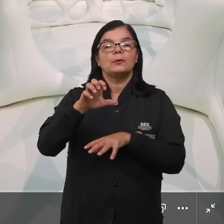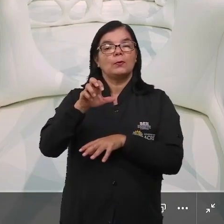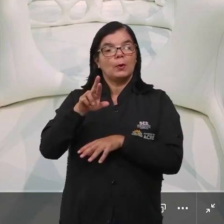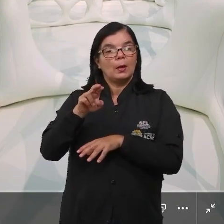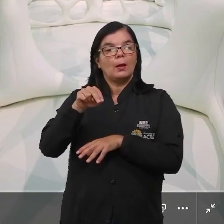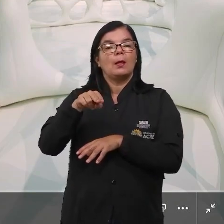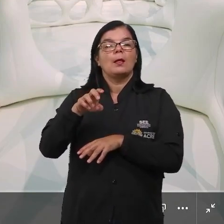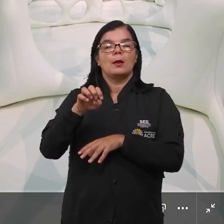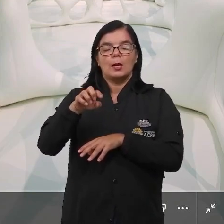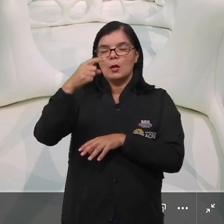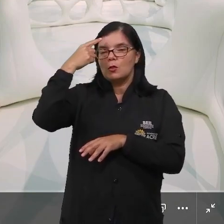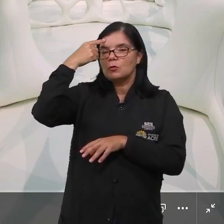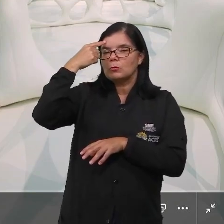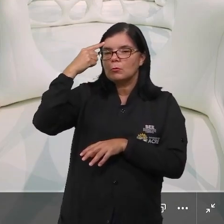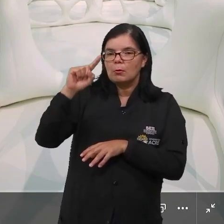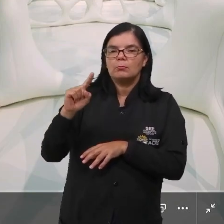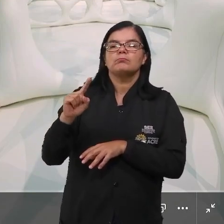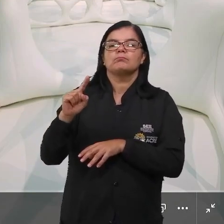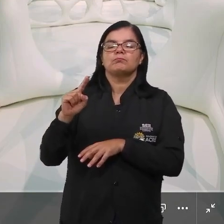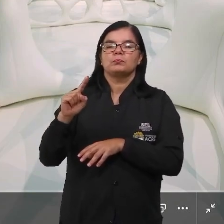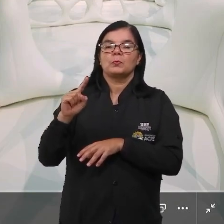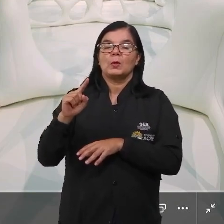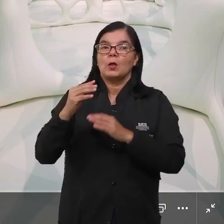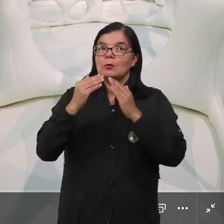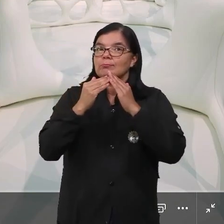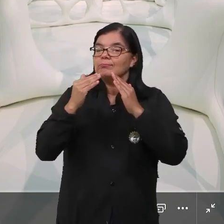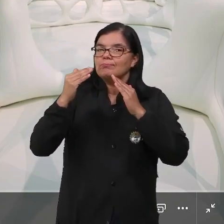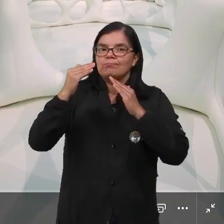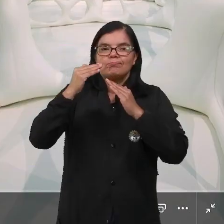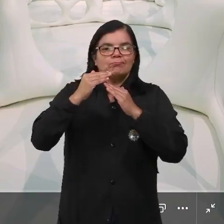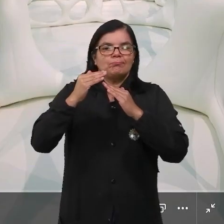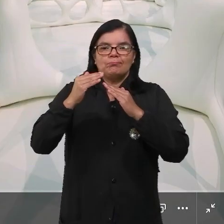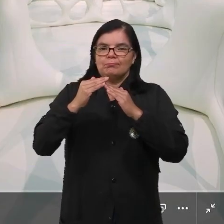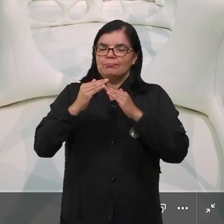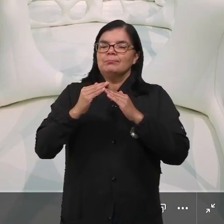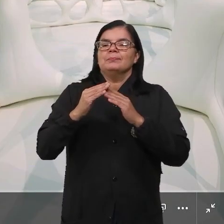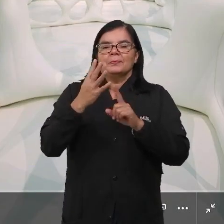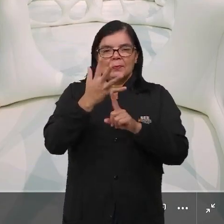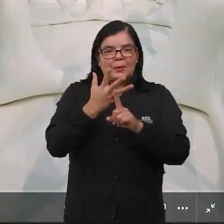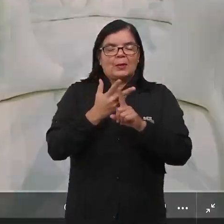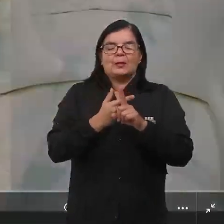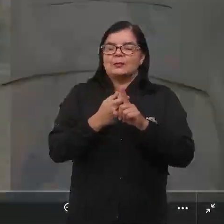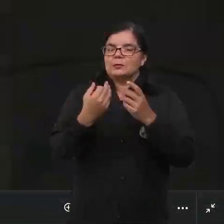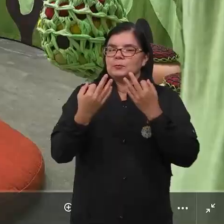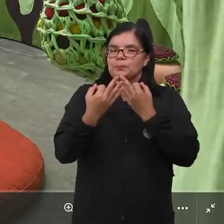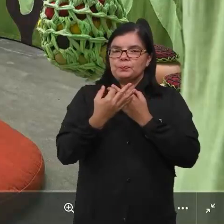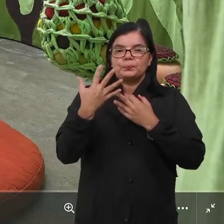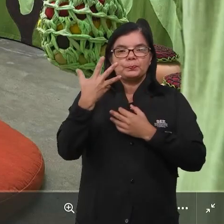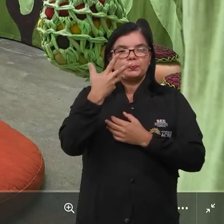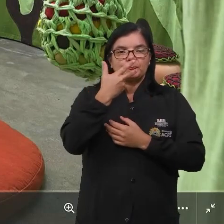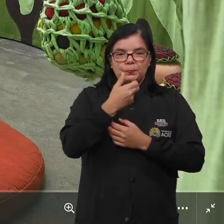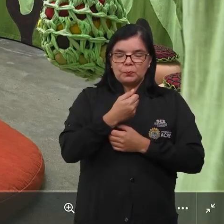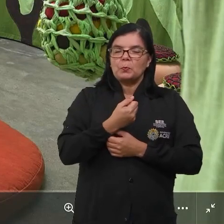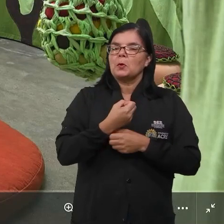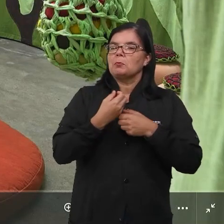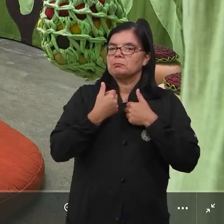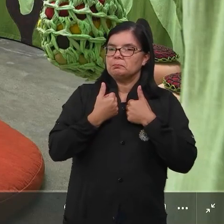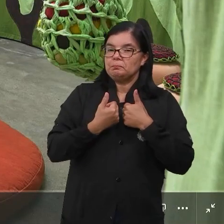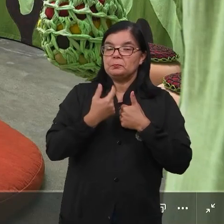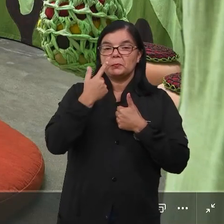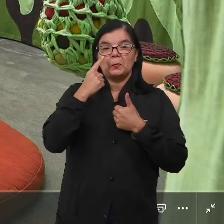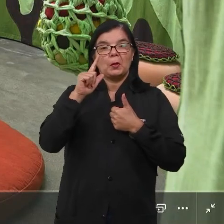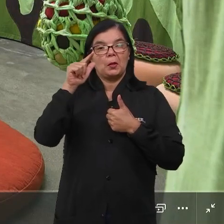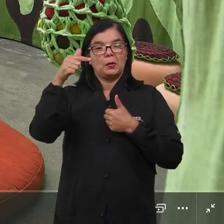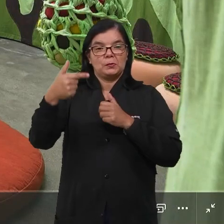é criativo, assim, no nível absurdo. E as obras dele são incríveis. Vale muito a pena. Olha